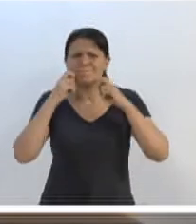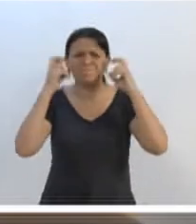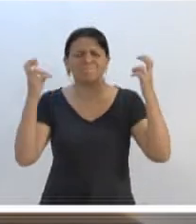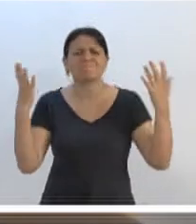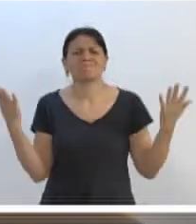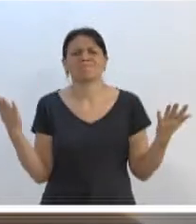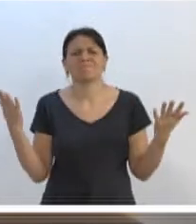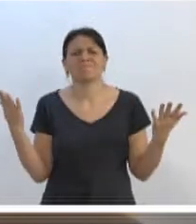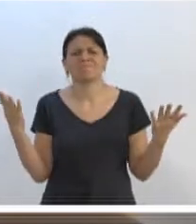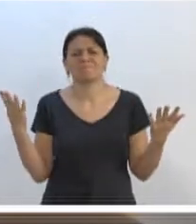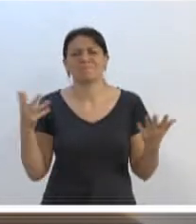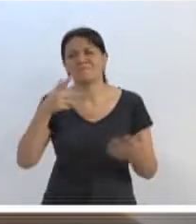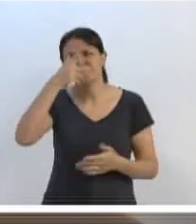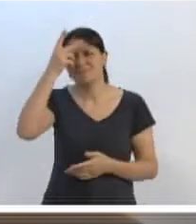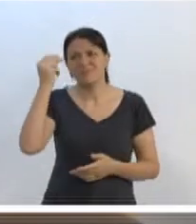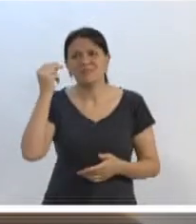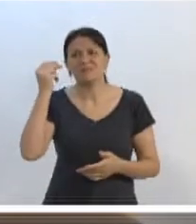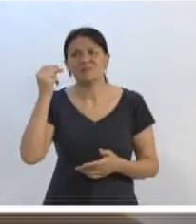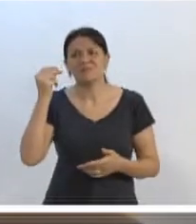Pessoas que